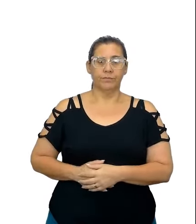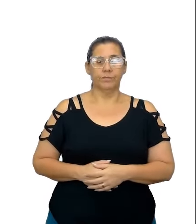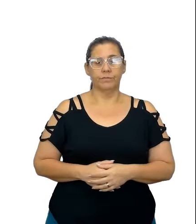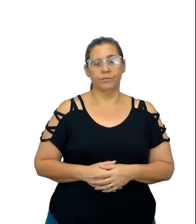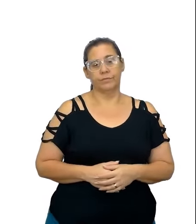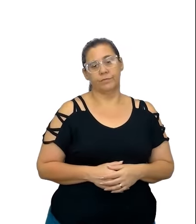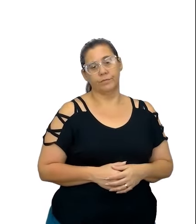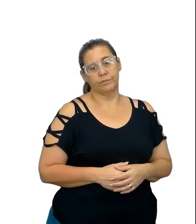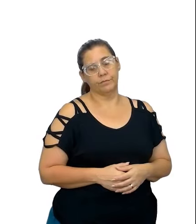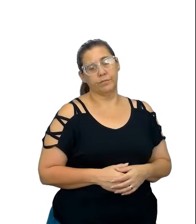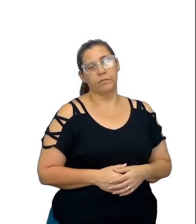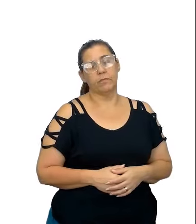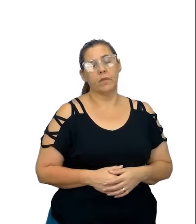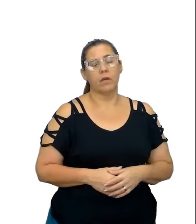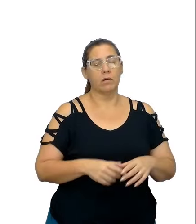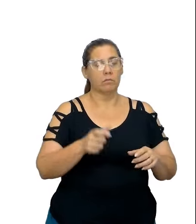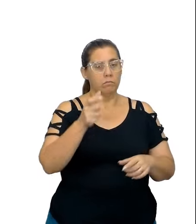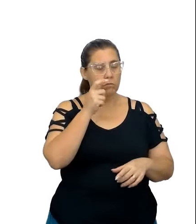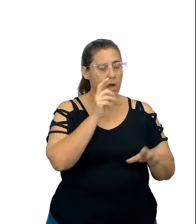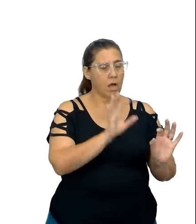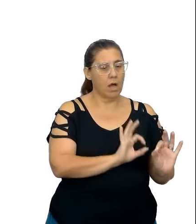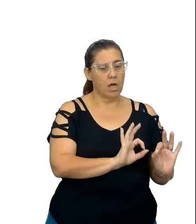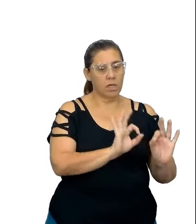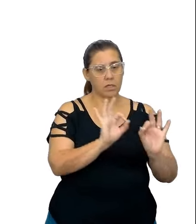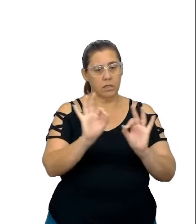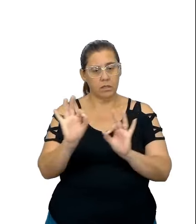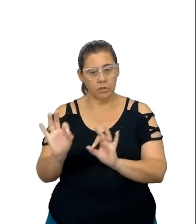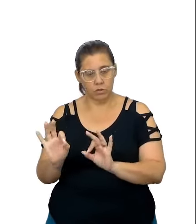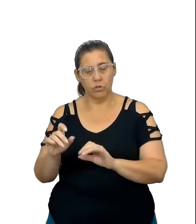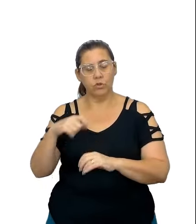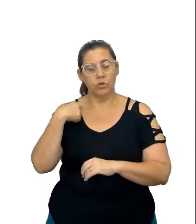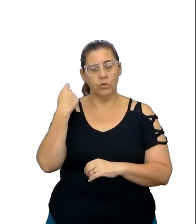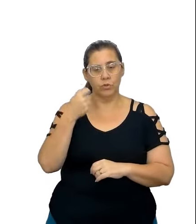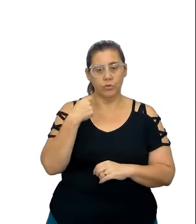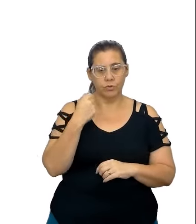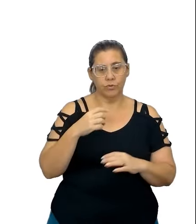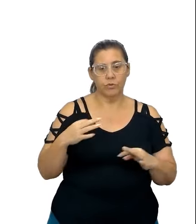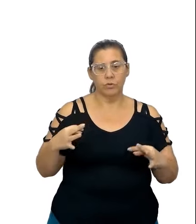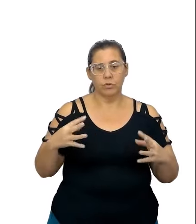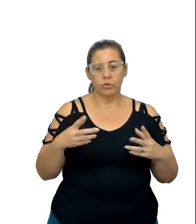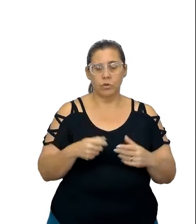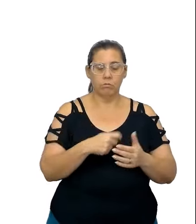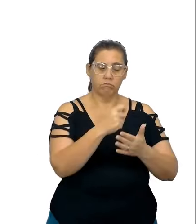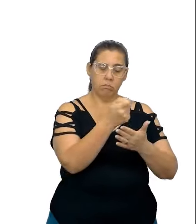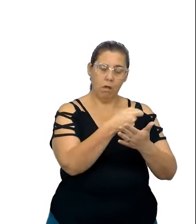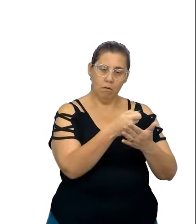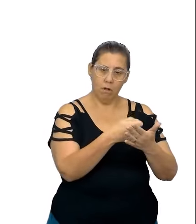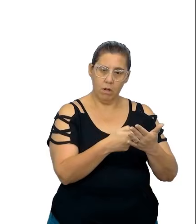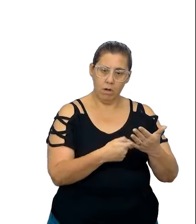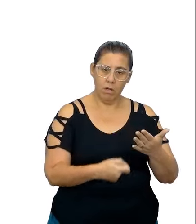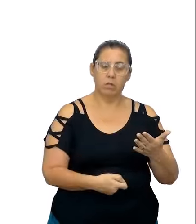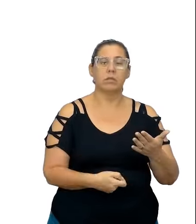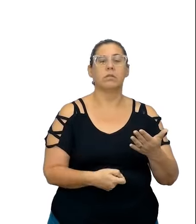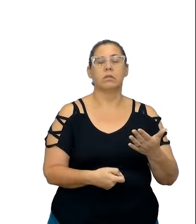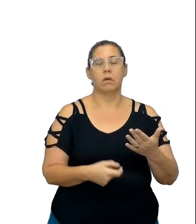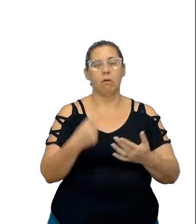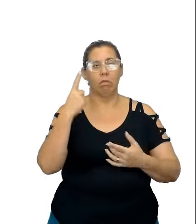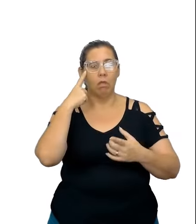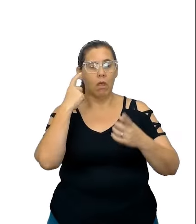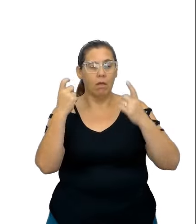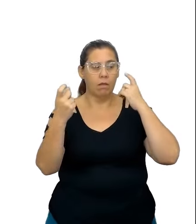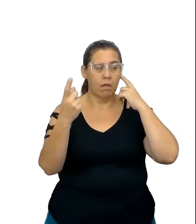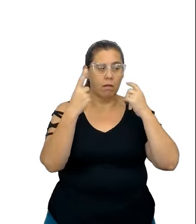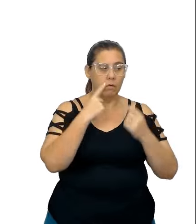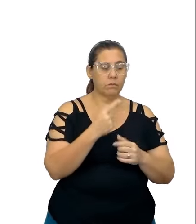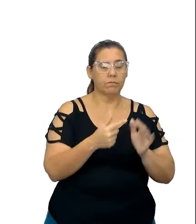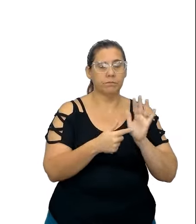assistir a essa formação, tanto a de etapa quanto a formação ano série, anotar, trocar ideias